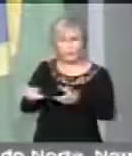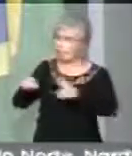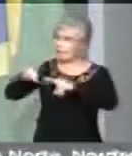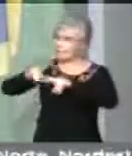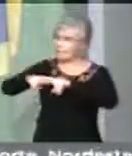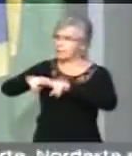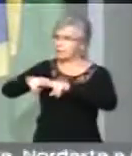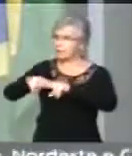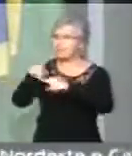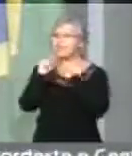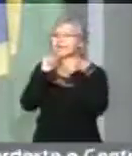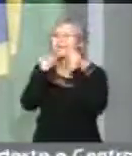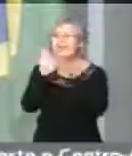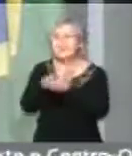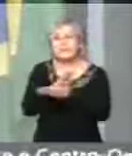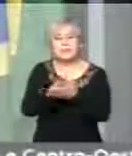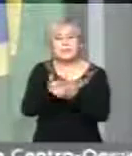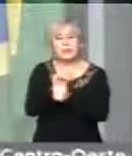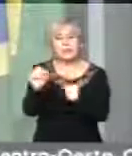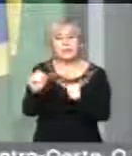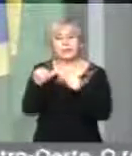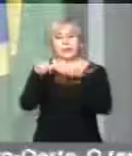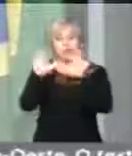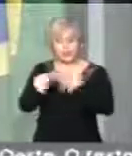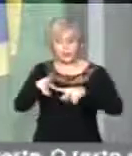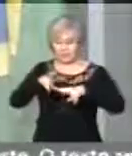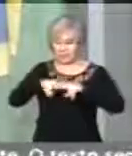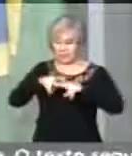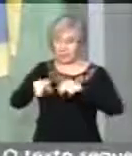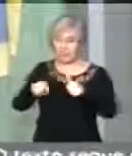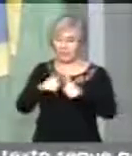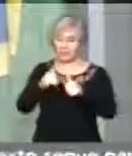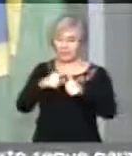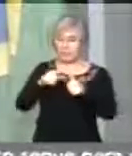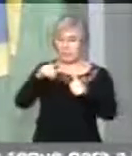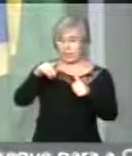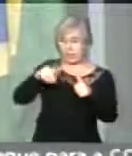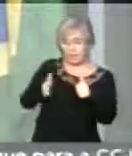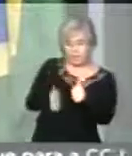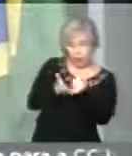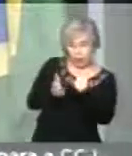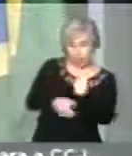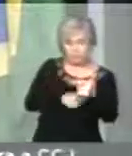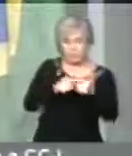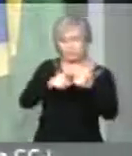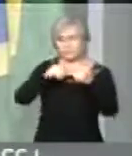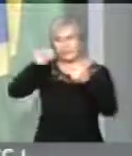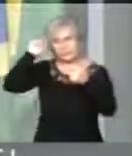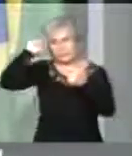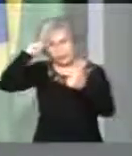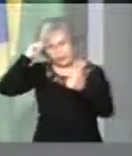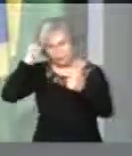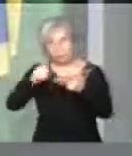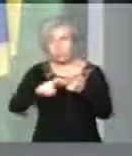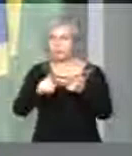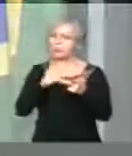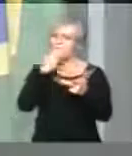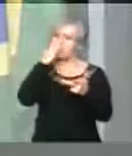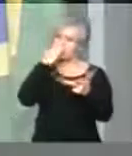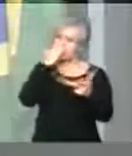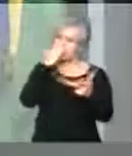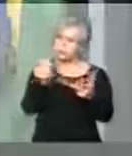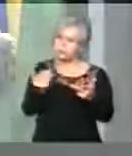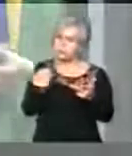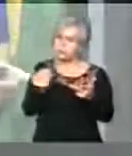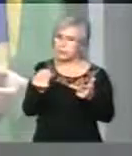Quem está ficando preso é o pobre, é o preto e a prostituta. Porque o verdadeiro bandido que mata por 10